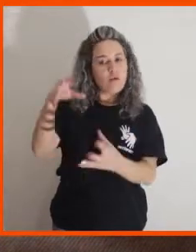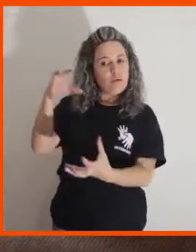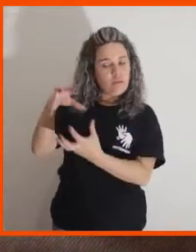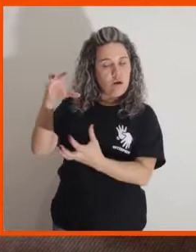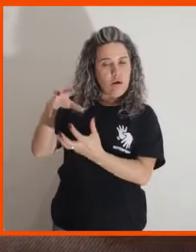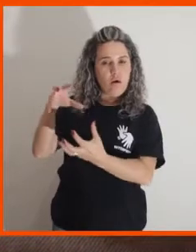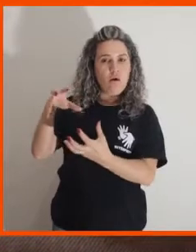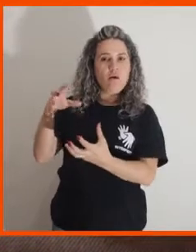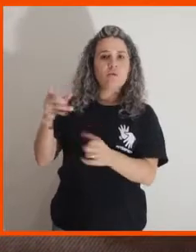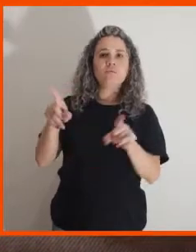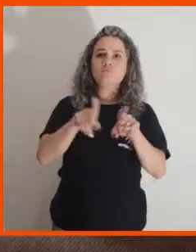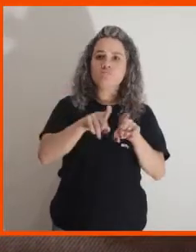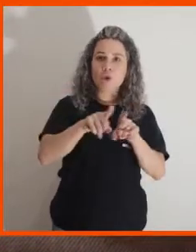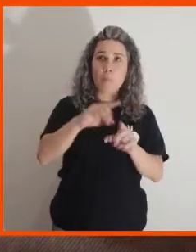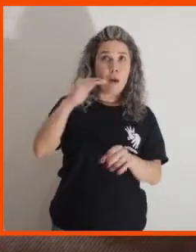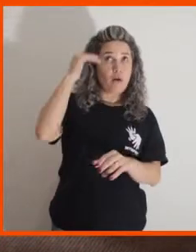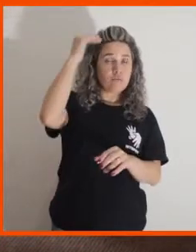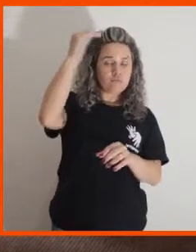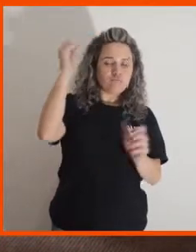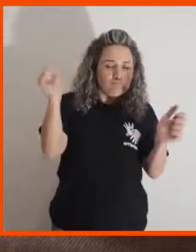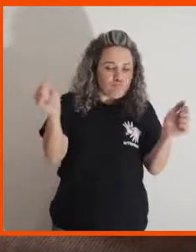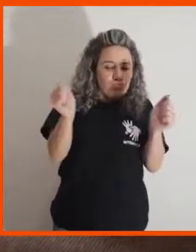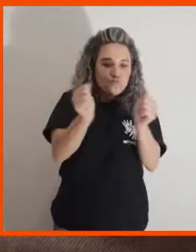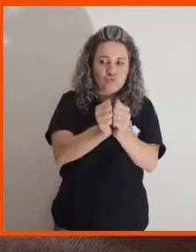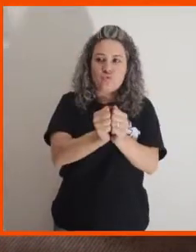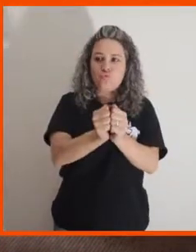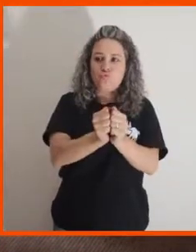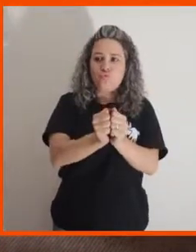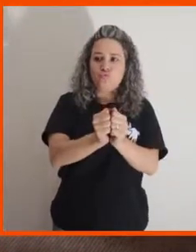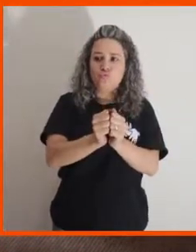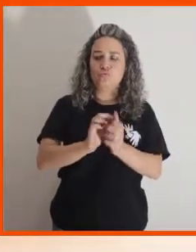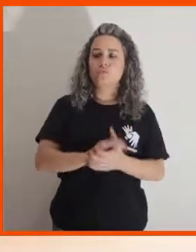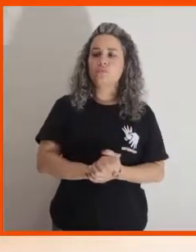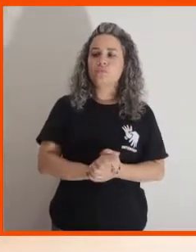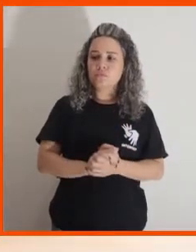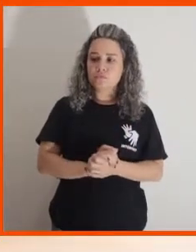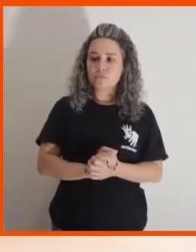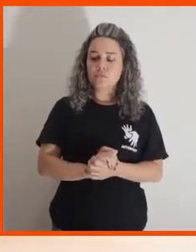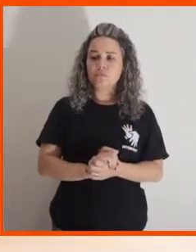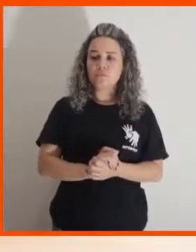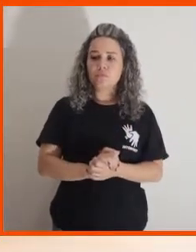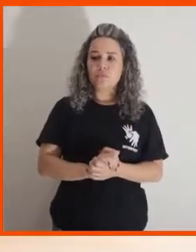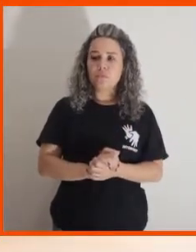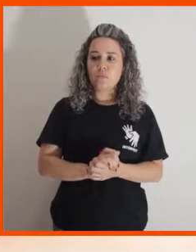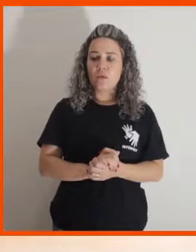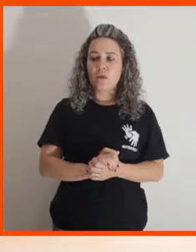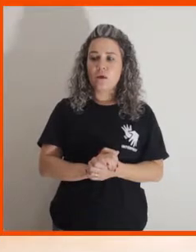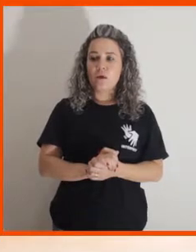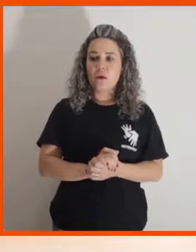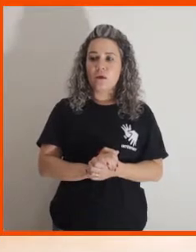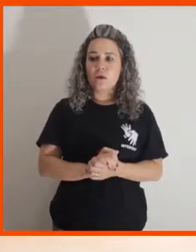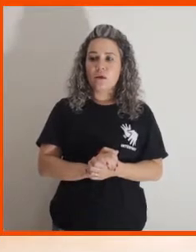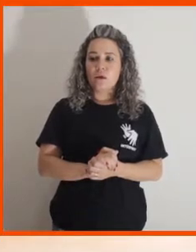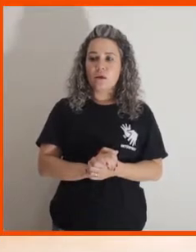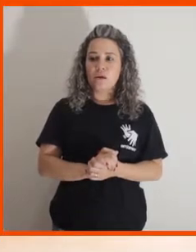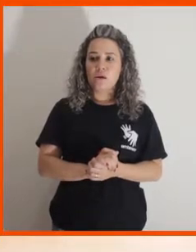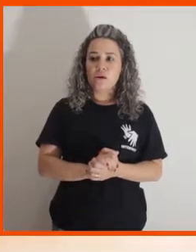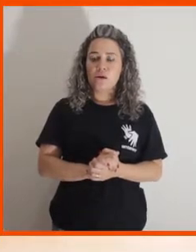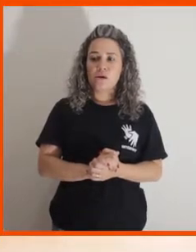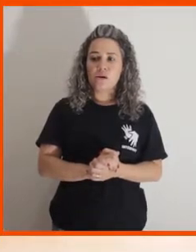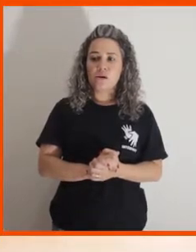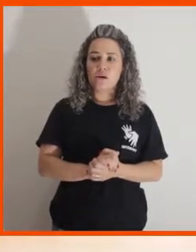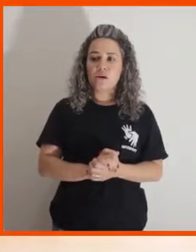juntos, justamente para resgatar, para estar passando para os mais novos. Na minha época, sempre tinha, primeiro,